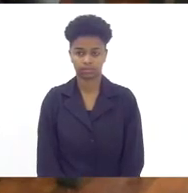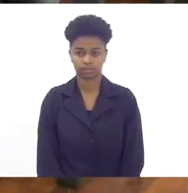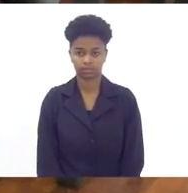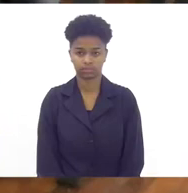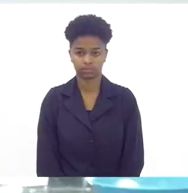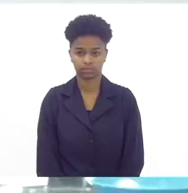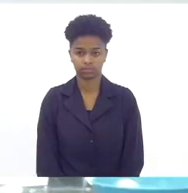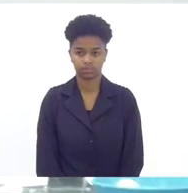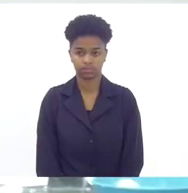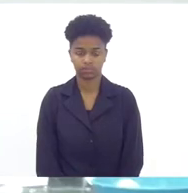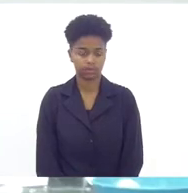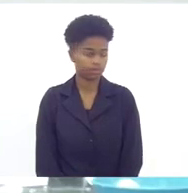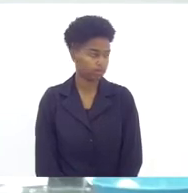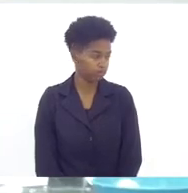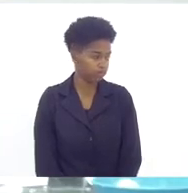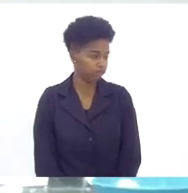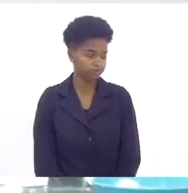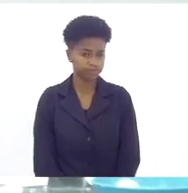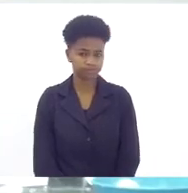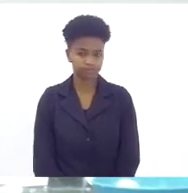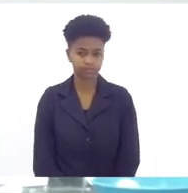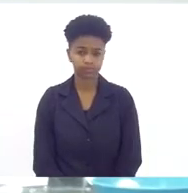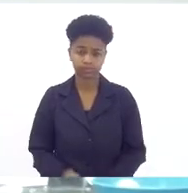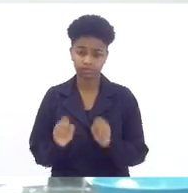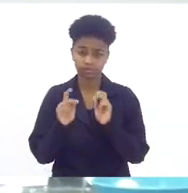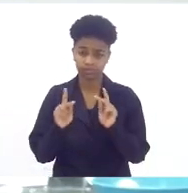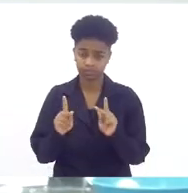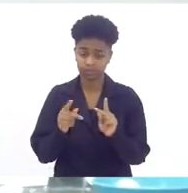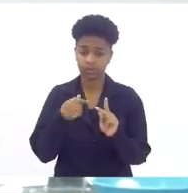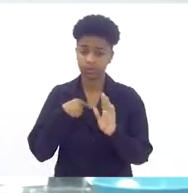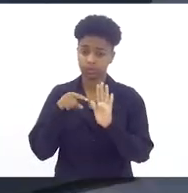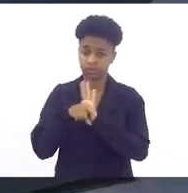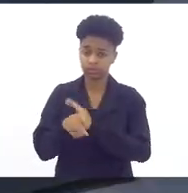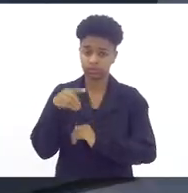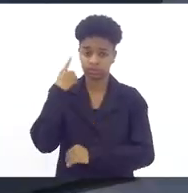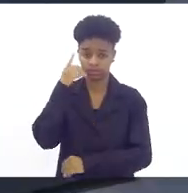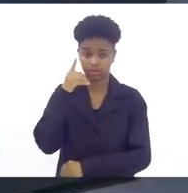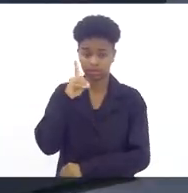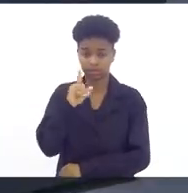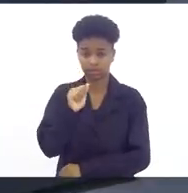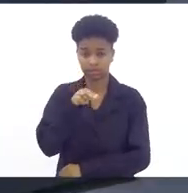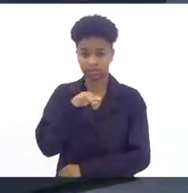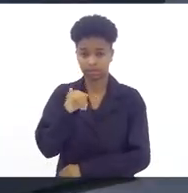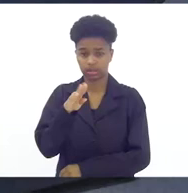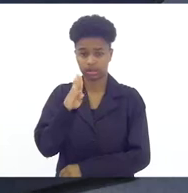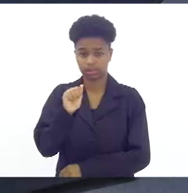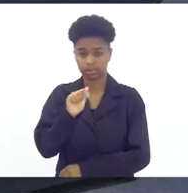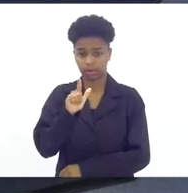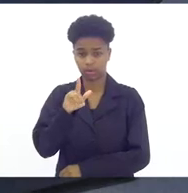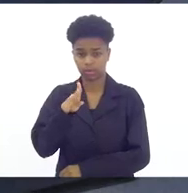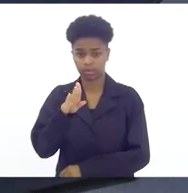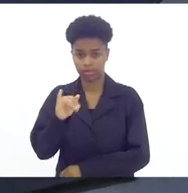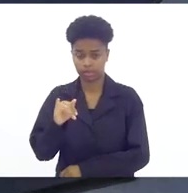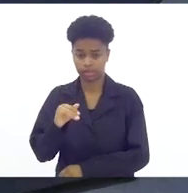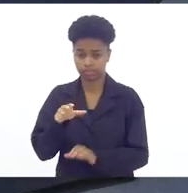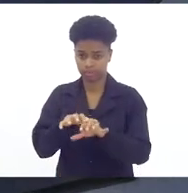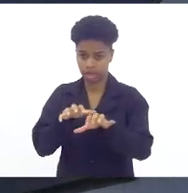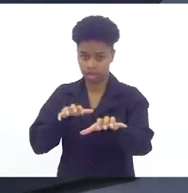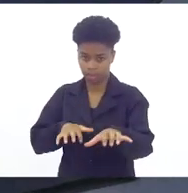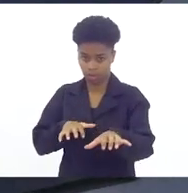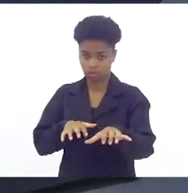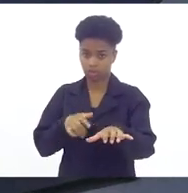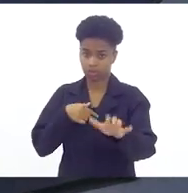Ok quero perguntar deputada Dani Balbi que está nos acompanhando de forma remota